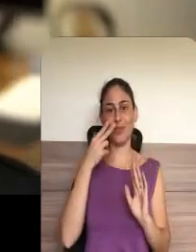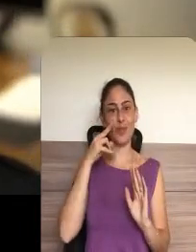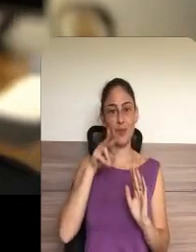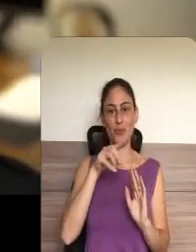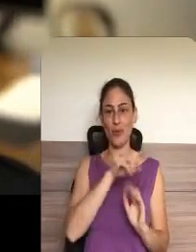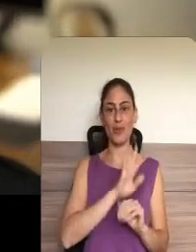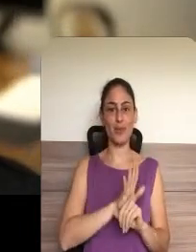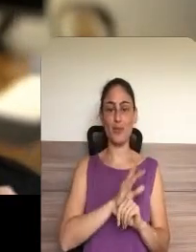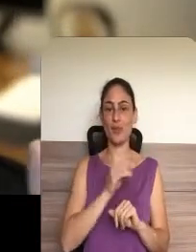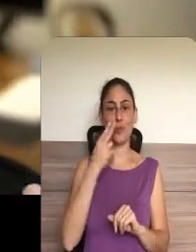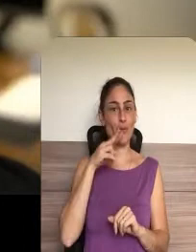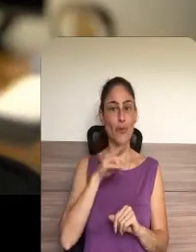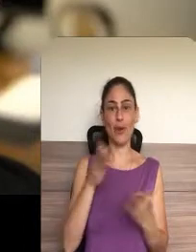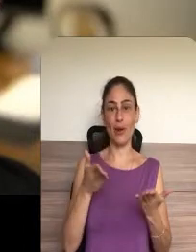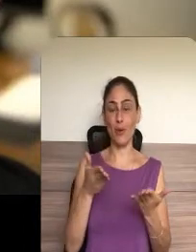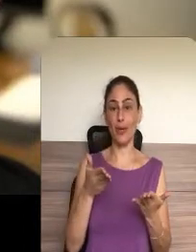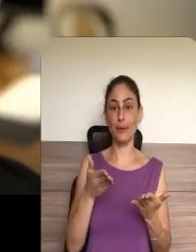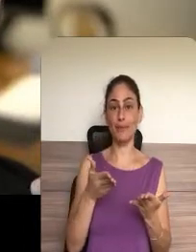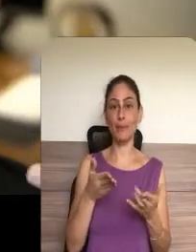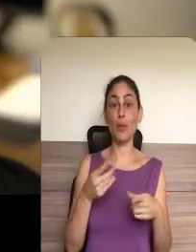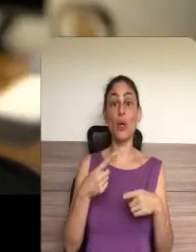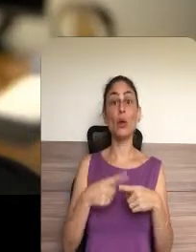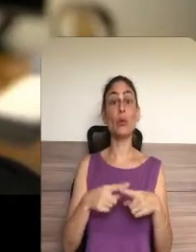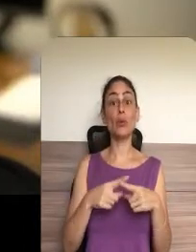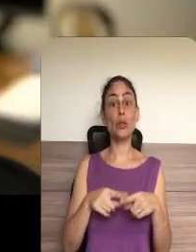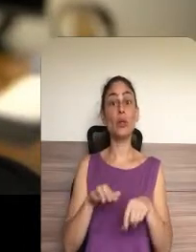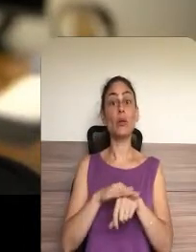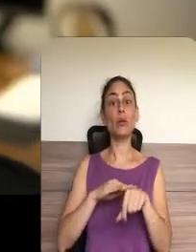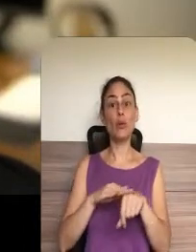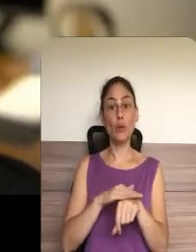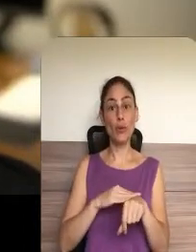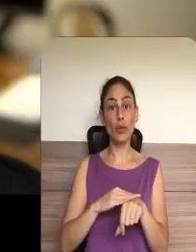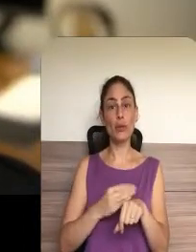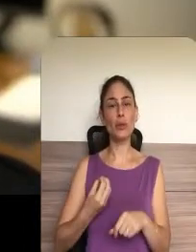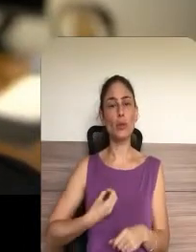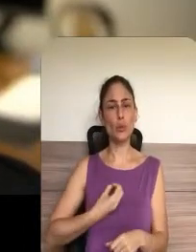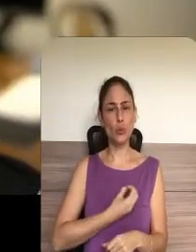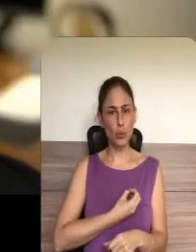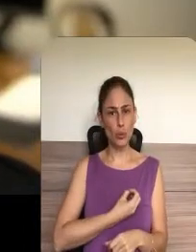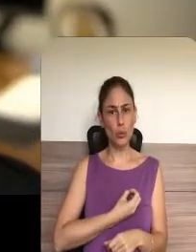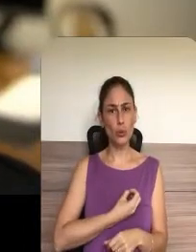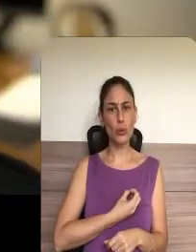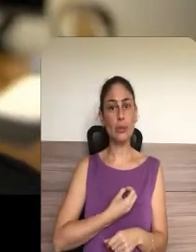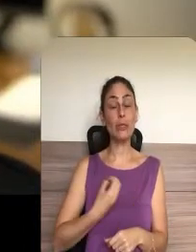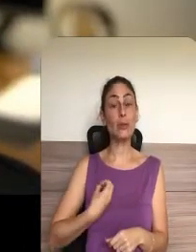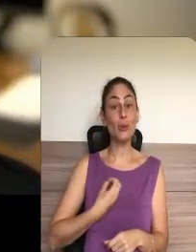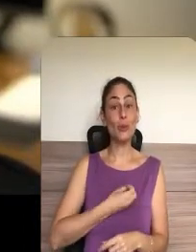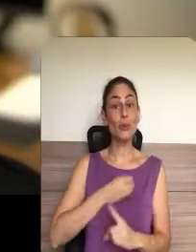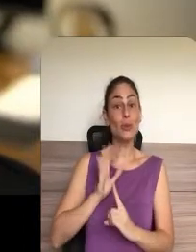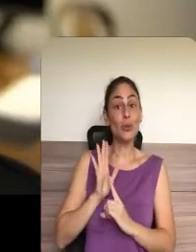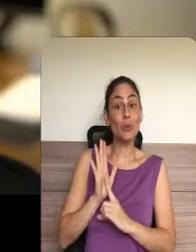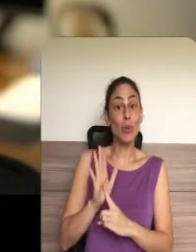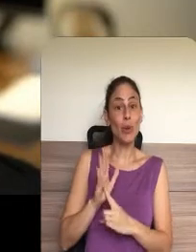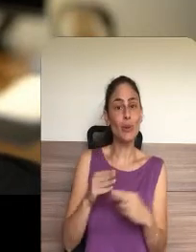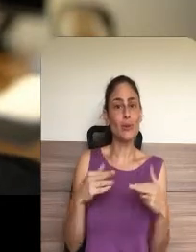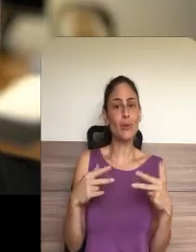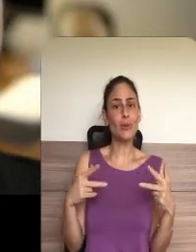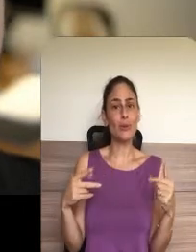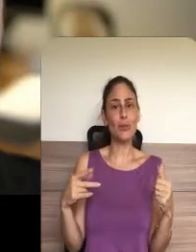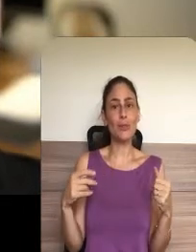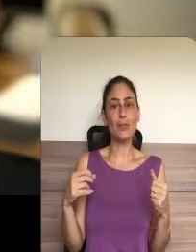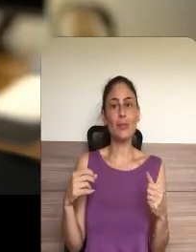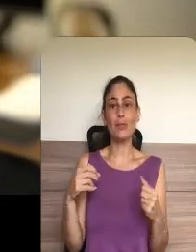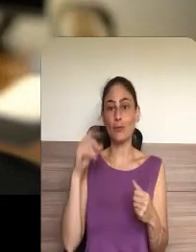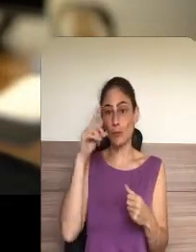muito preocupado, recomendo pular essa live, não assistir ela por agora, porque vai ser uma conversa com números e uma conversa com números que contam um